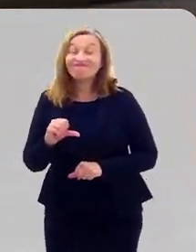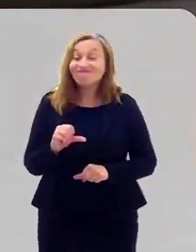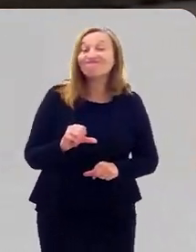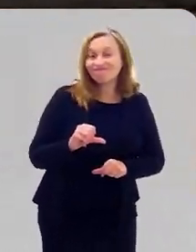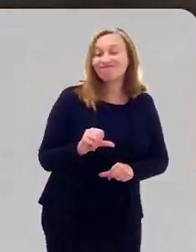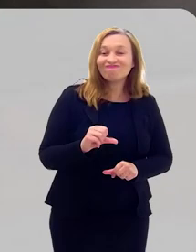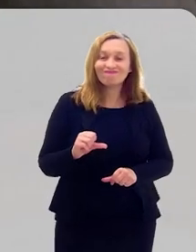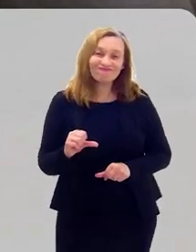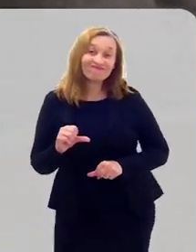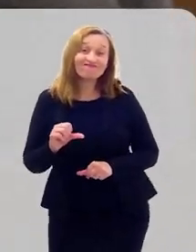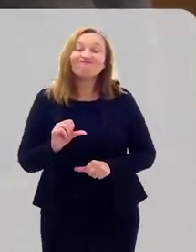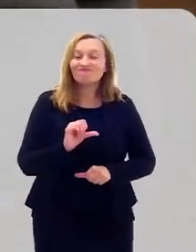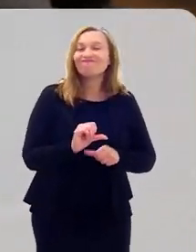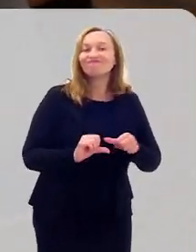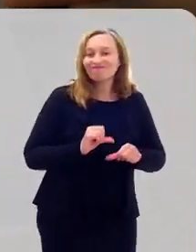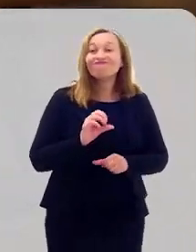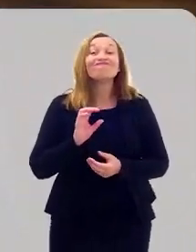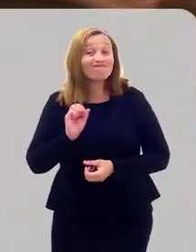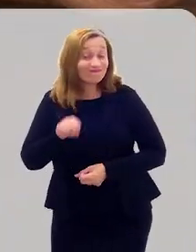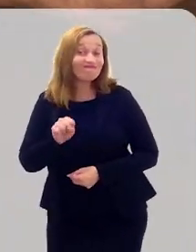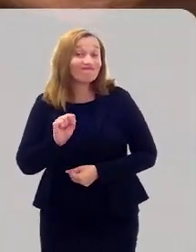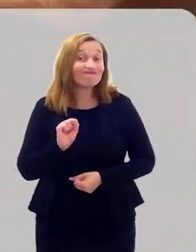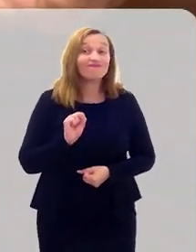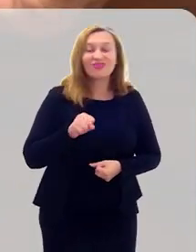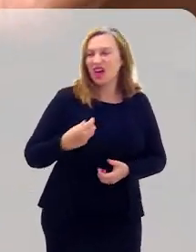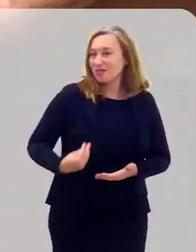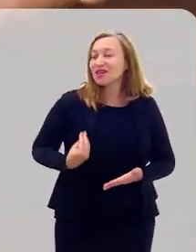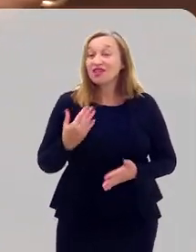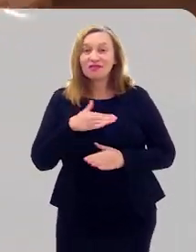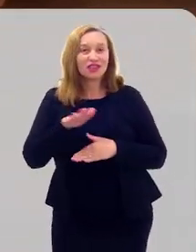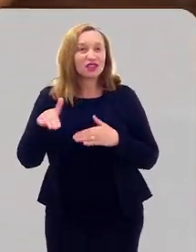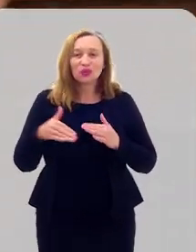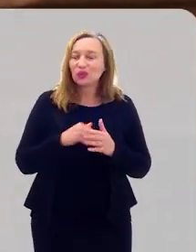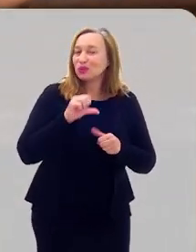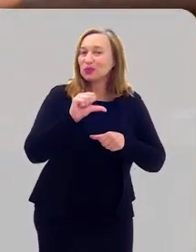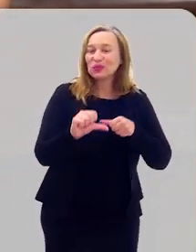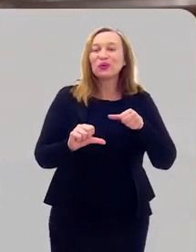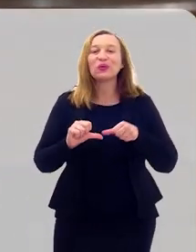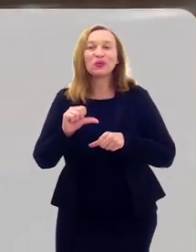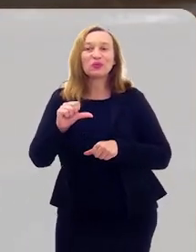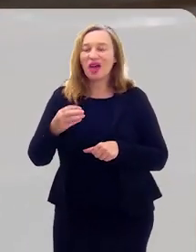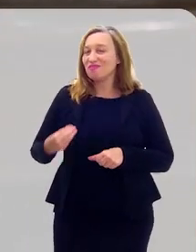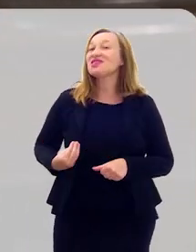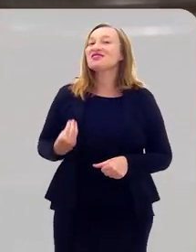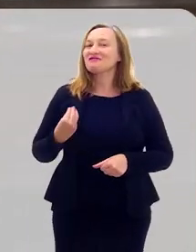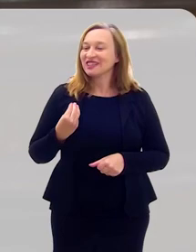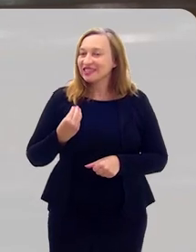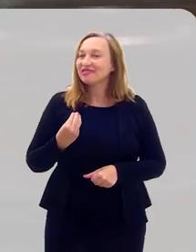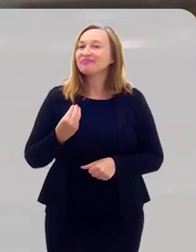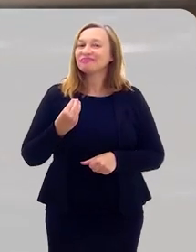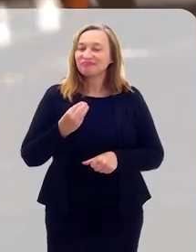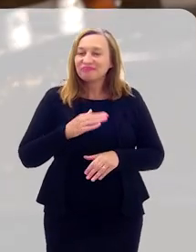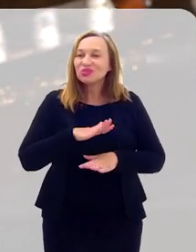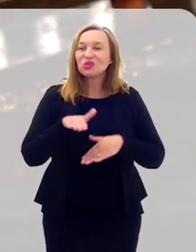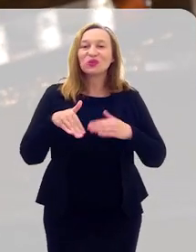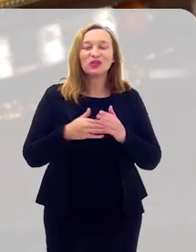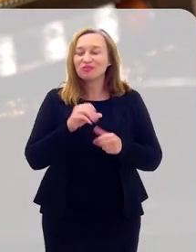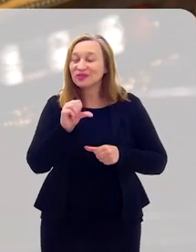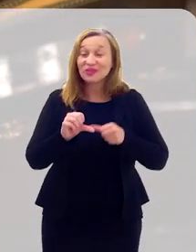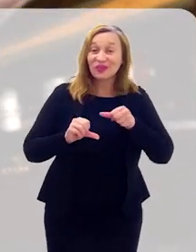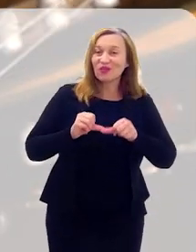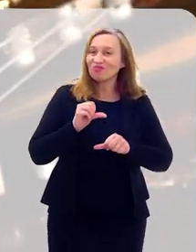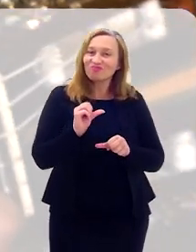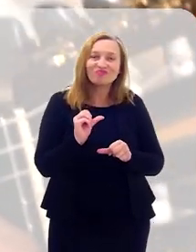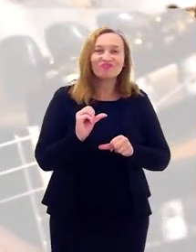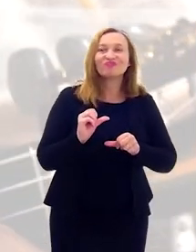mudou. Mudou, mudou. A minha vida inteira mudou. A minha vida